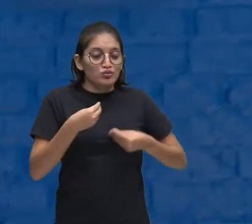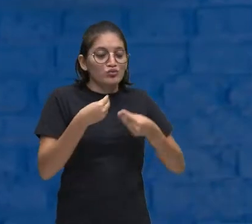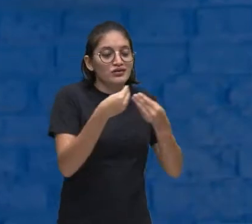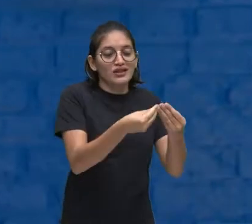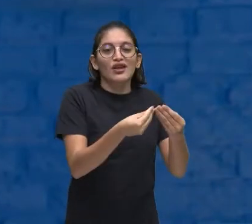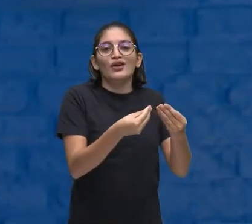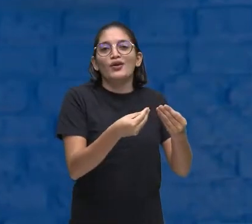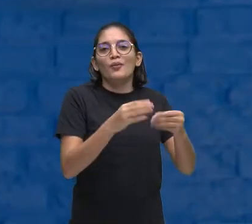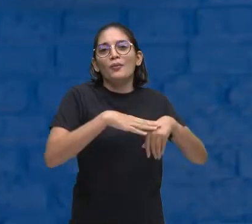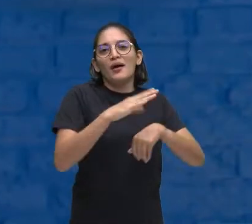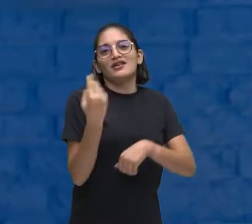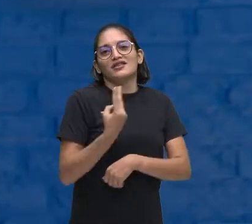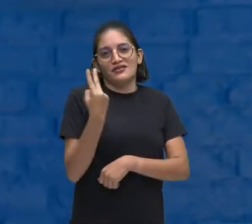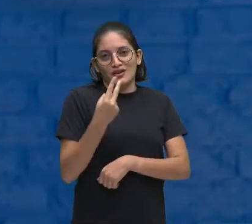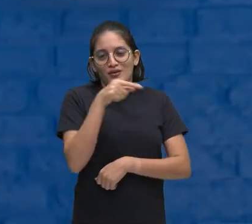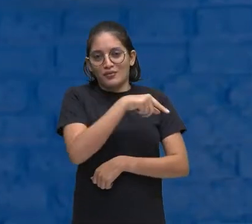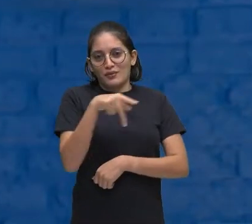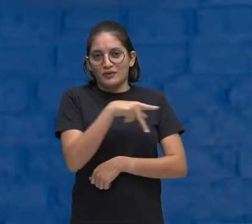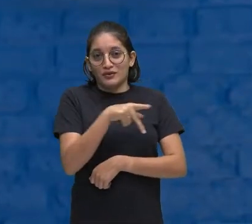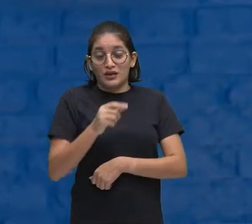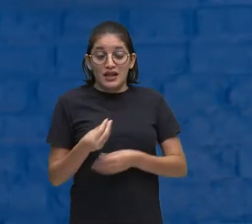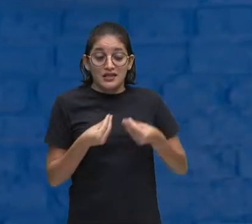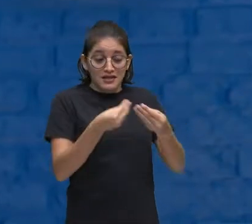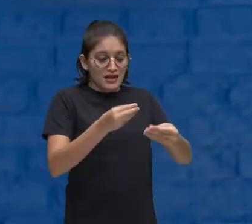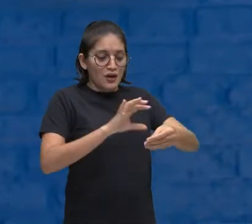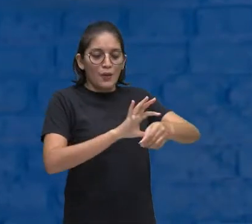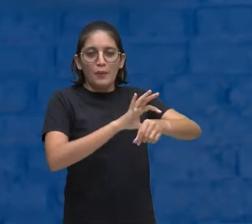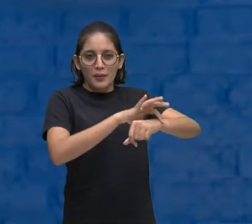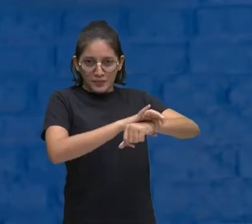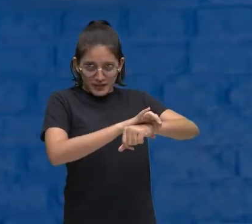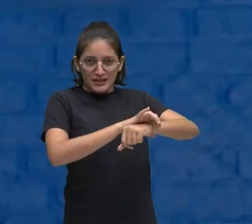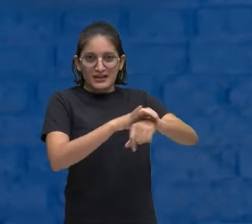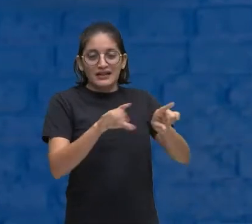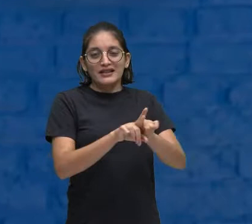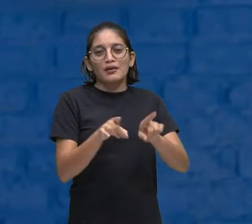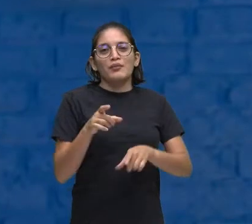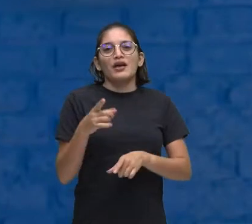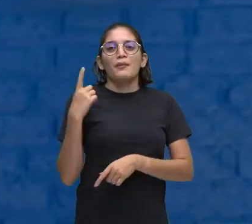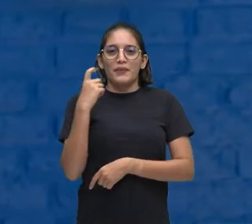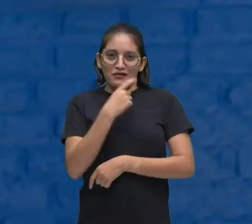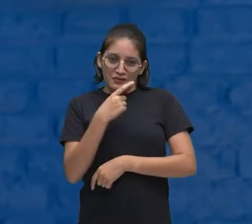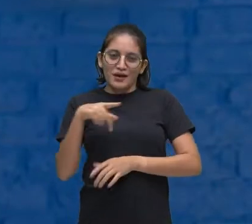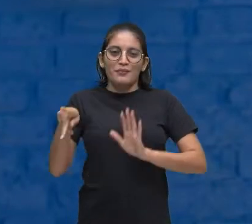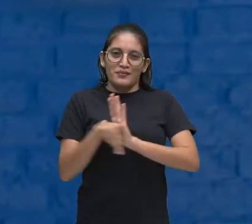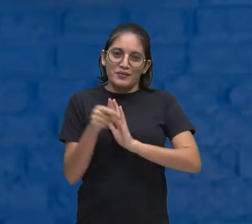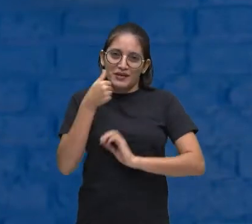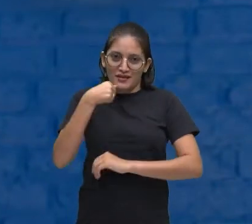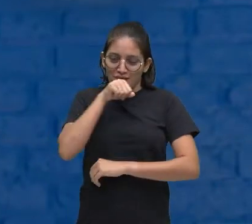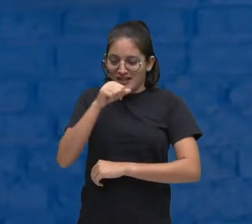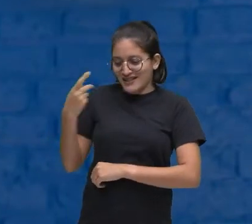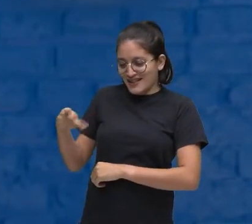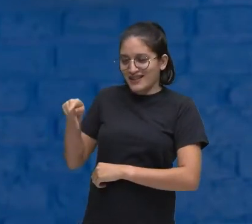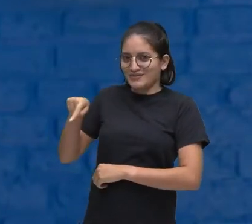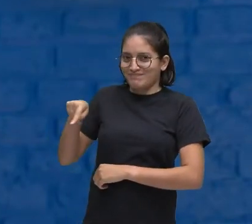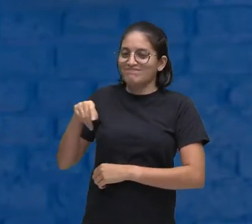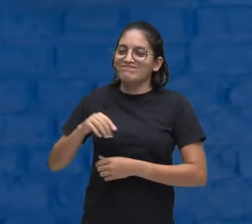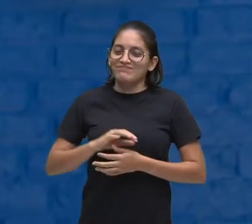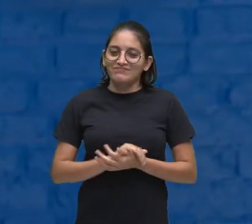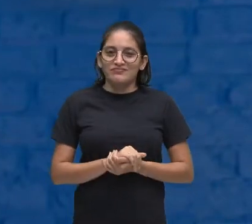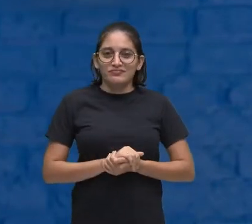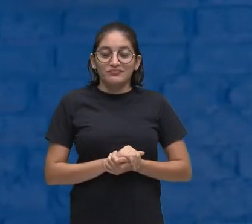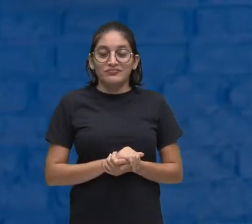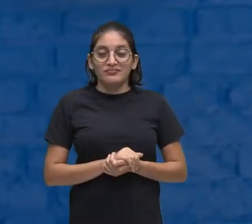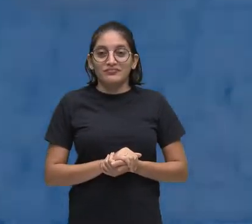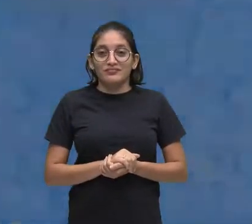sua professora. Ele deu uma pulseirinha e um perfume, que provavelmente era da sua mãe. E